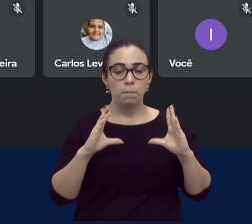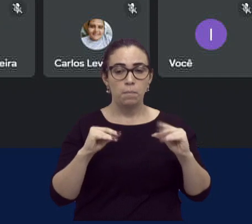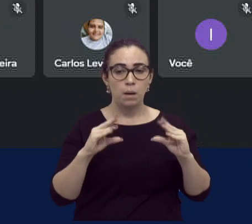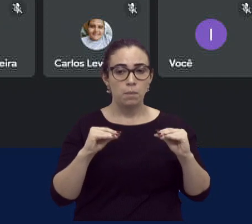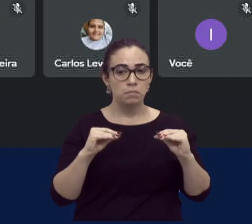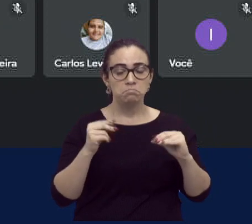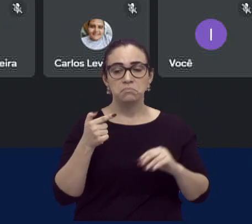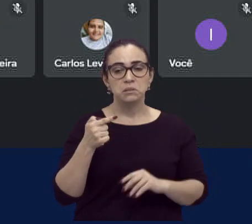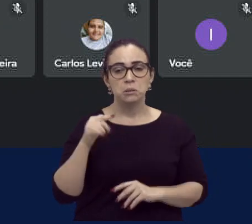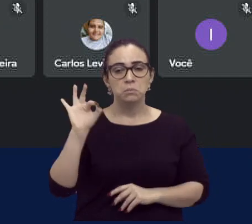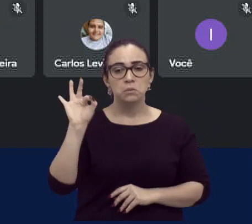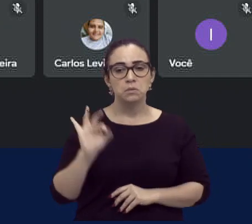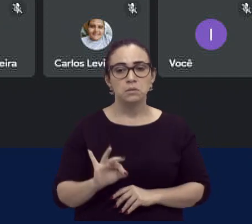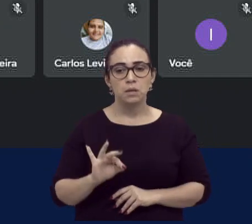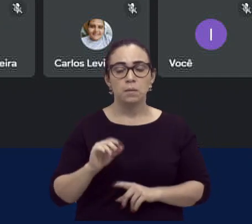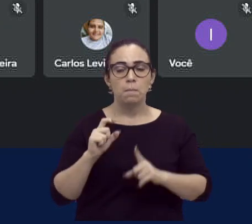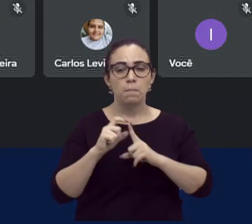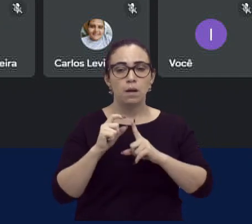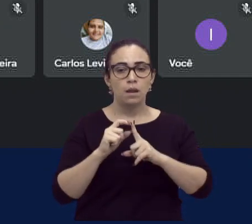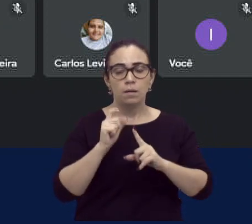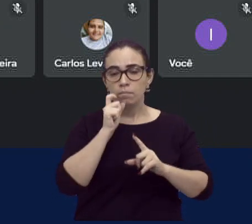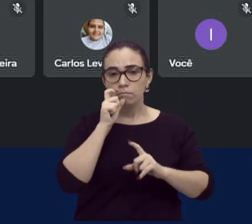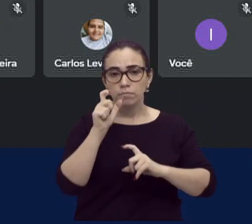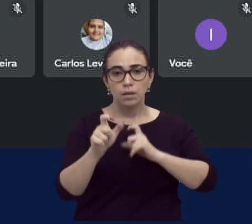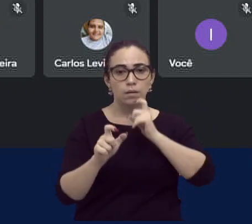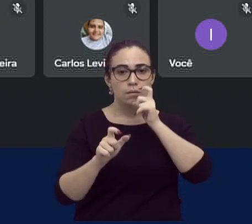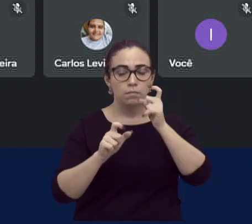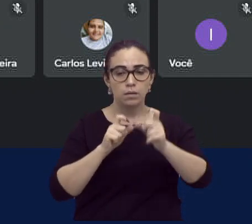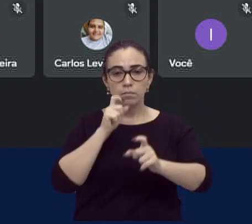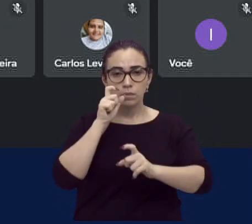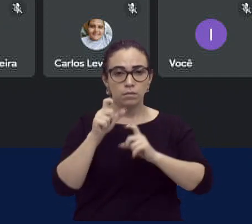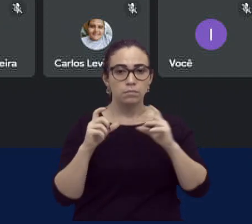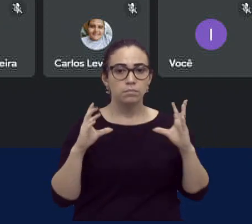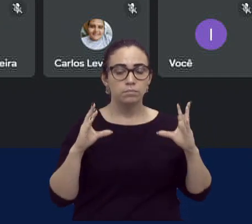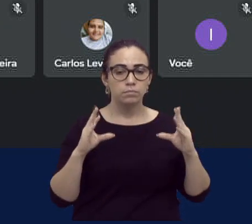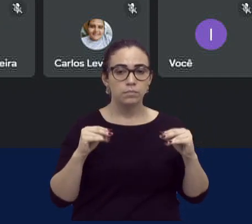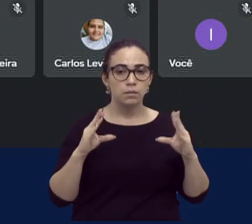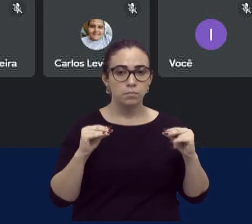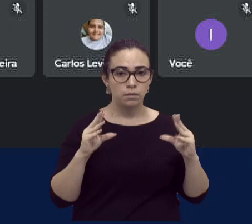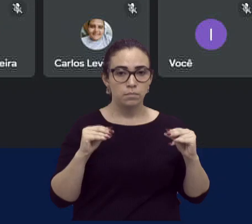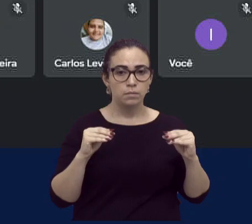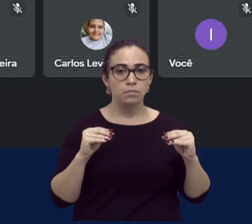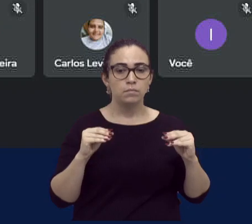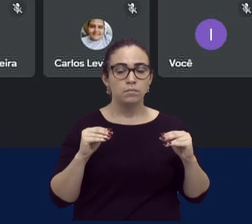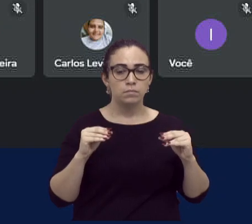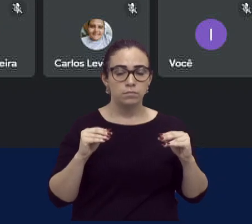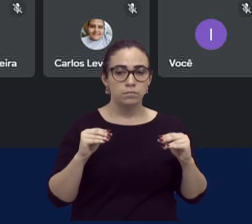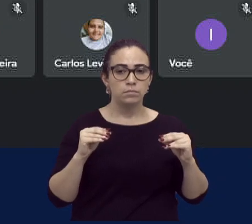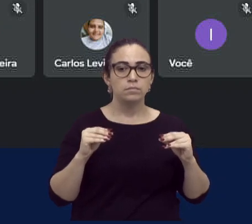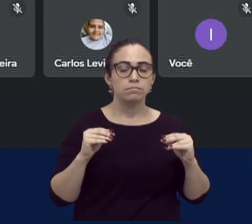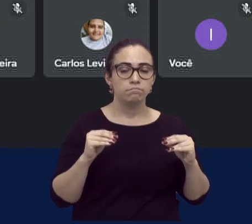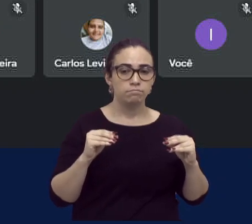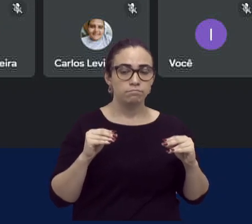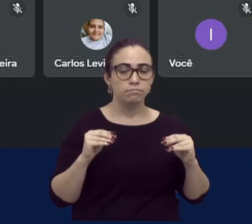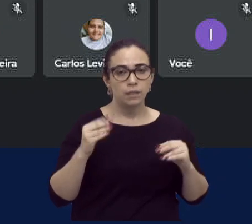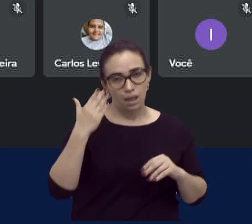7% das suas palavras, elas vão consolidar o recado que você vai